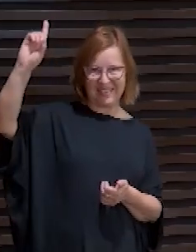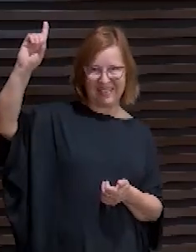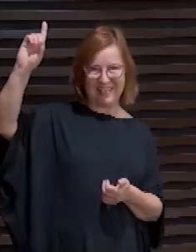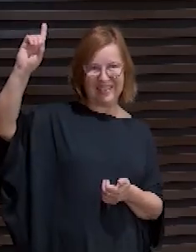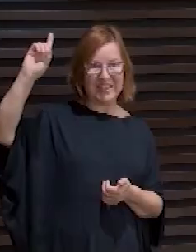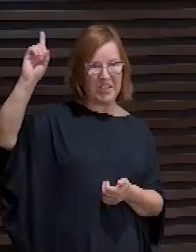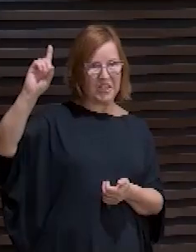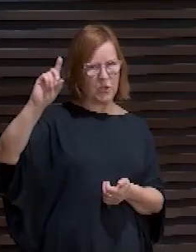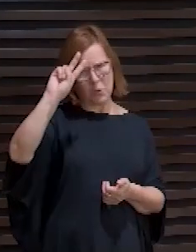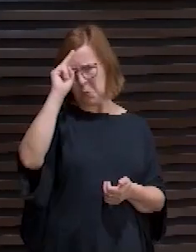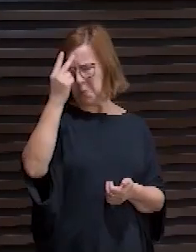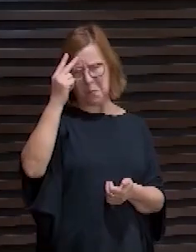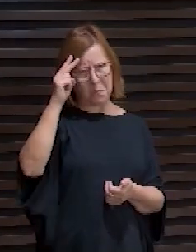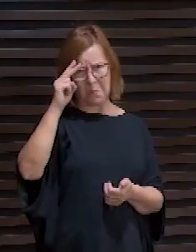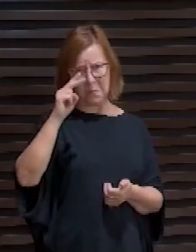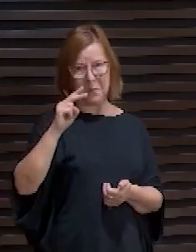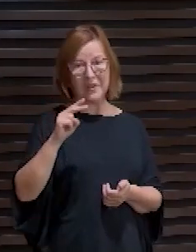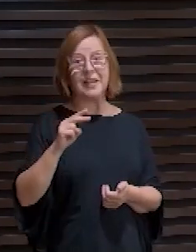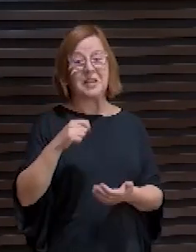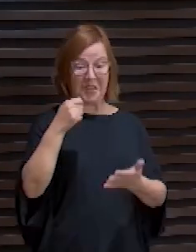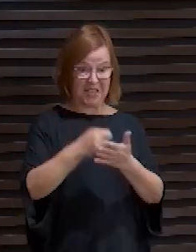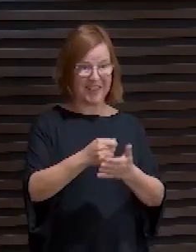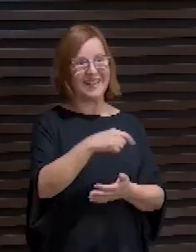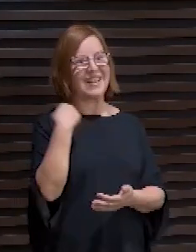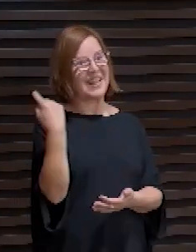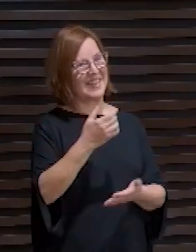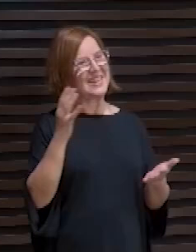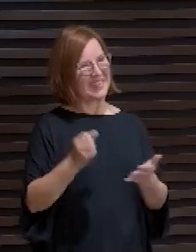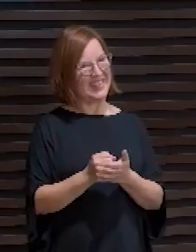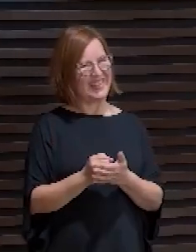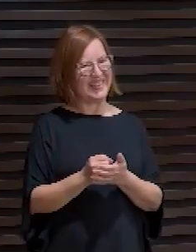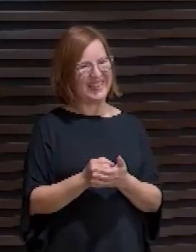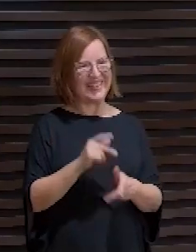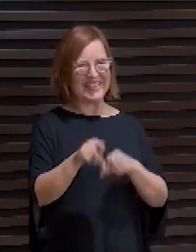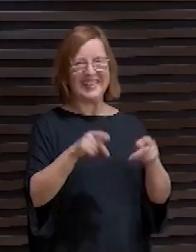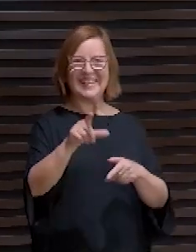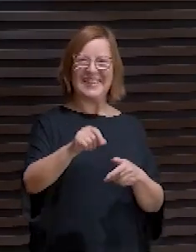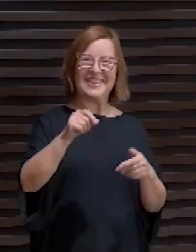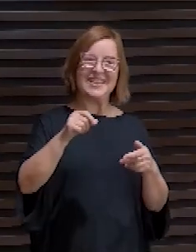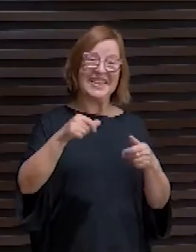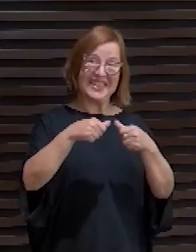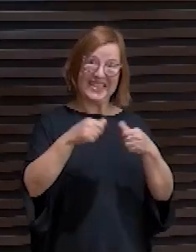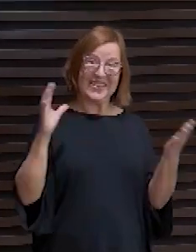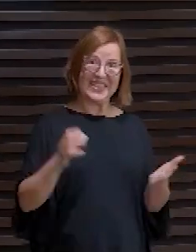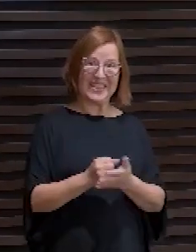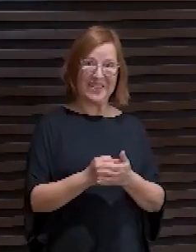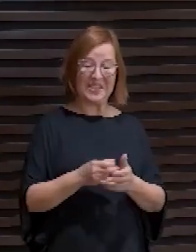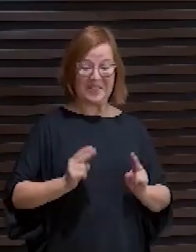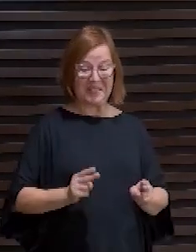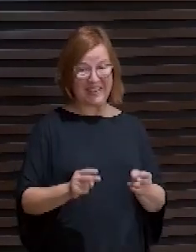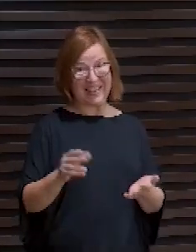que não muda, garante a nossa salvação? Os eleitos estão salvos e